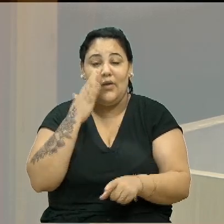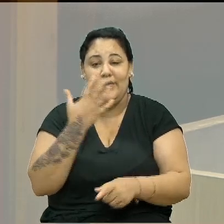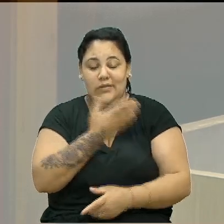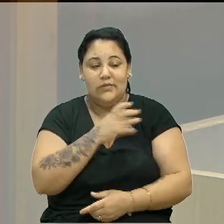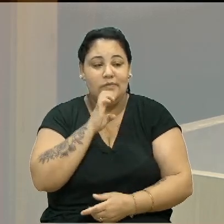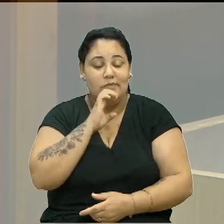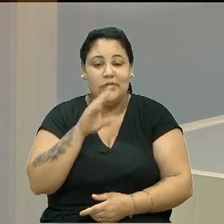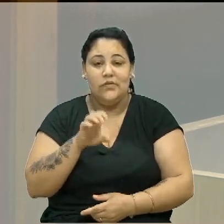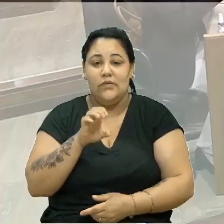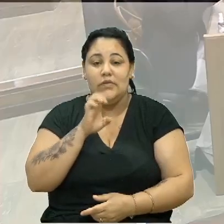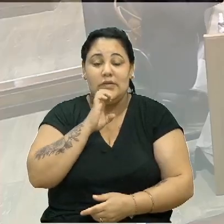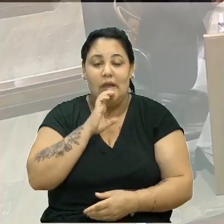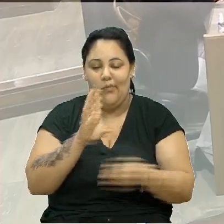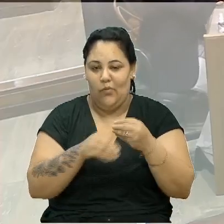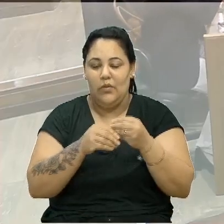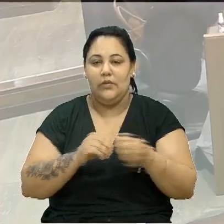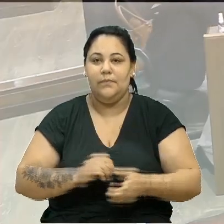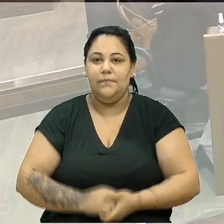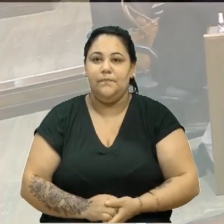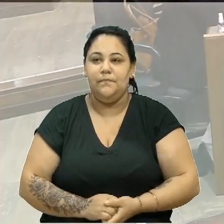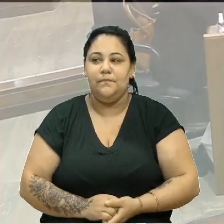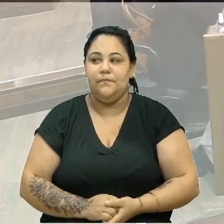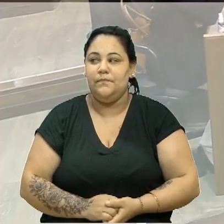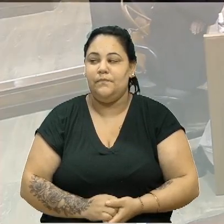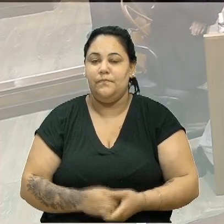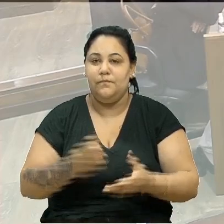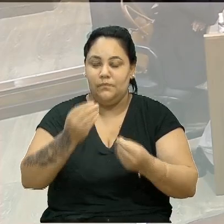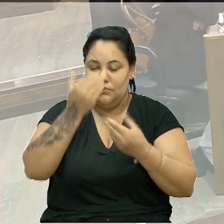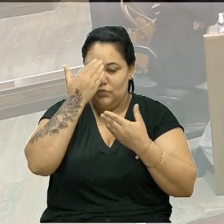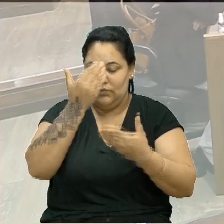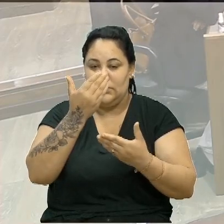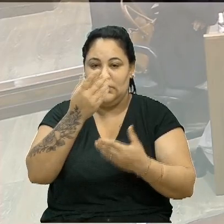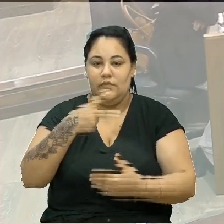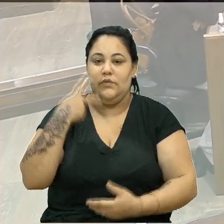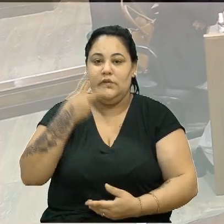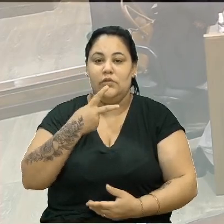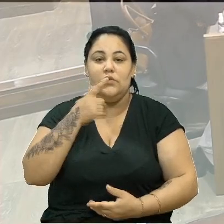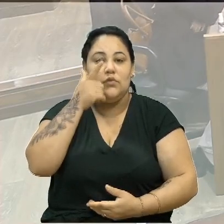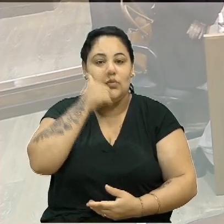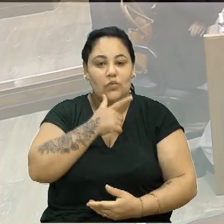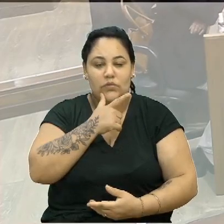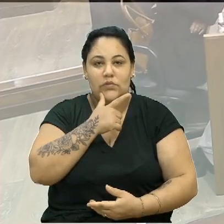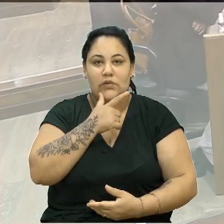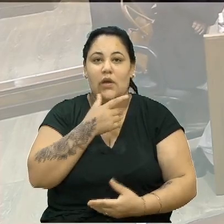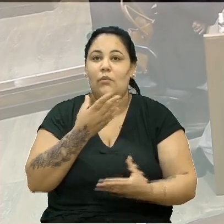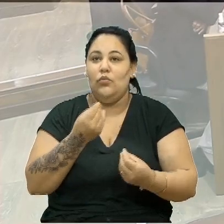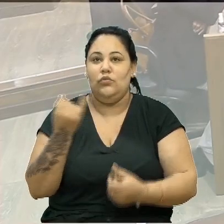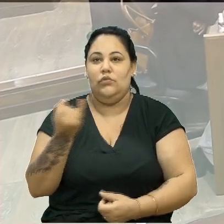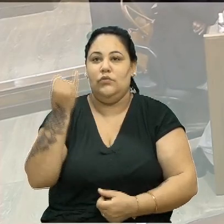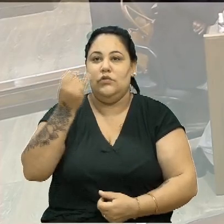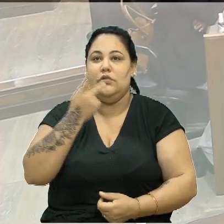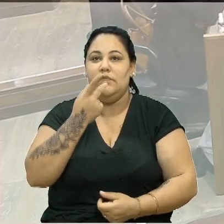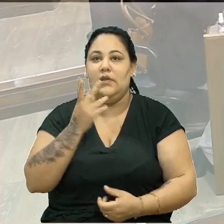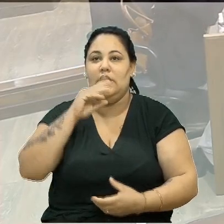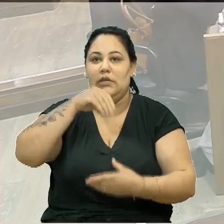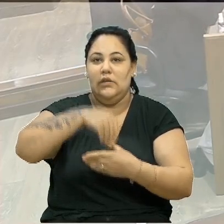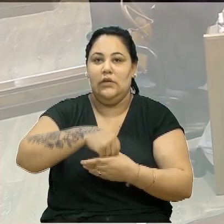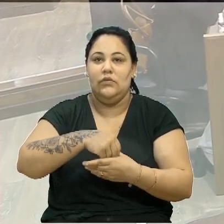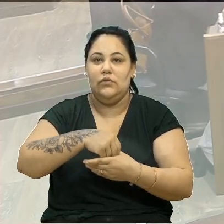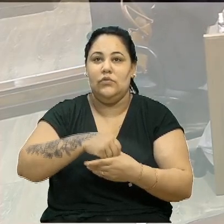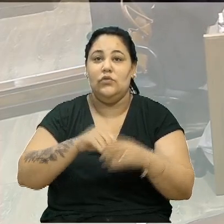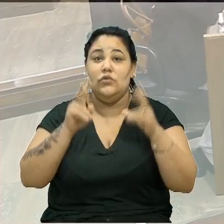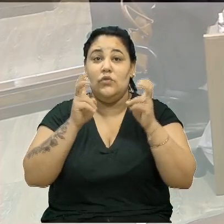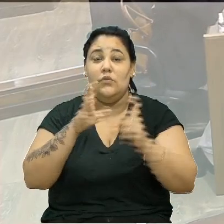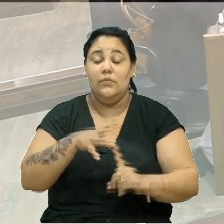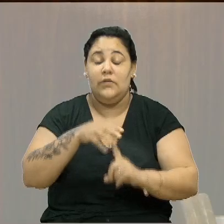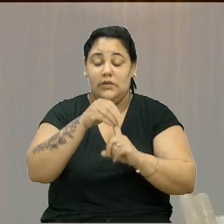Estela. Muito obrigado, vereador Lucas. É muito oportuno nós falarmos dentro desta casa sobre a